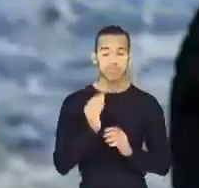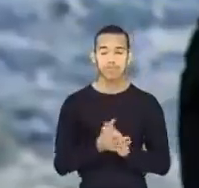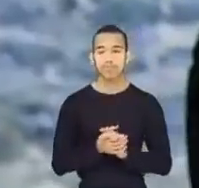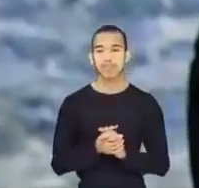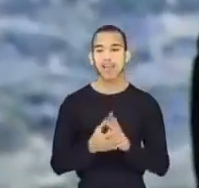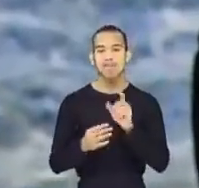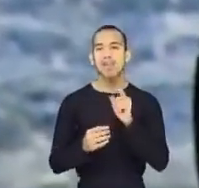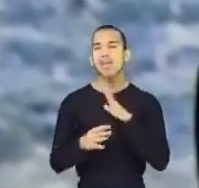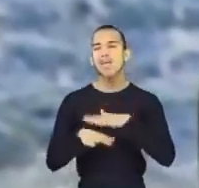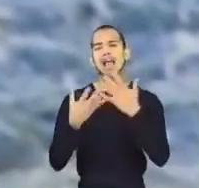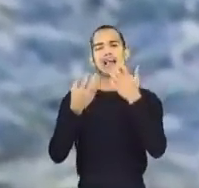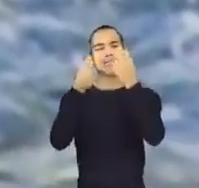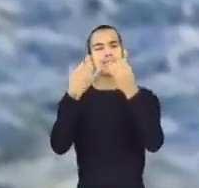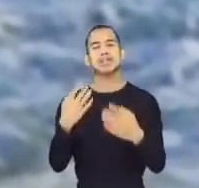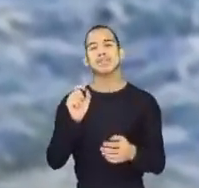dizer é o seguinte: